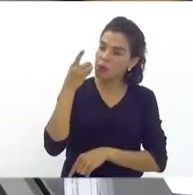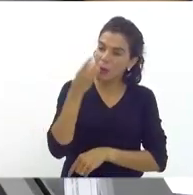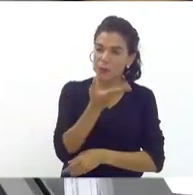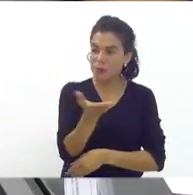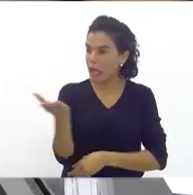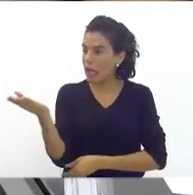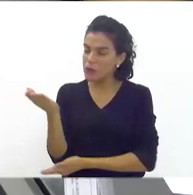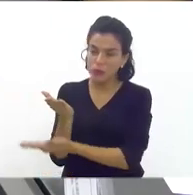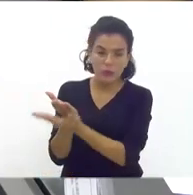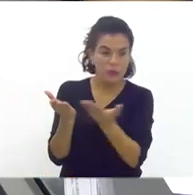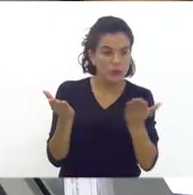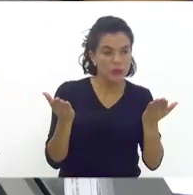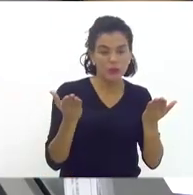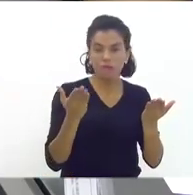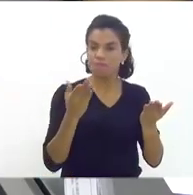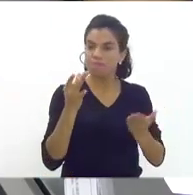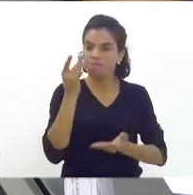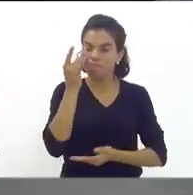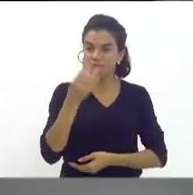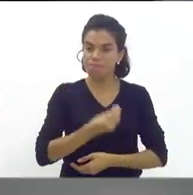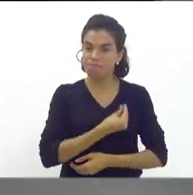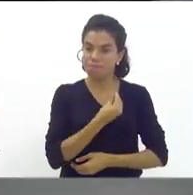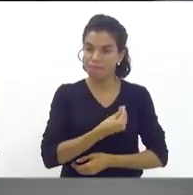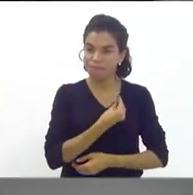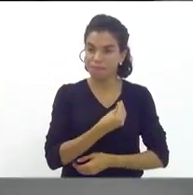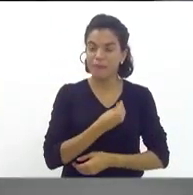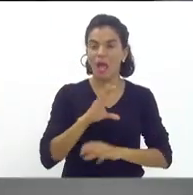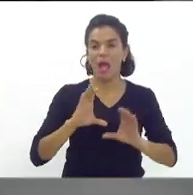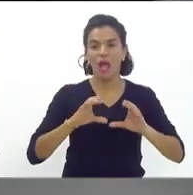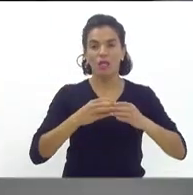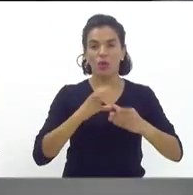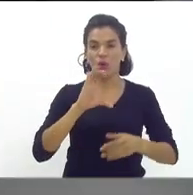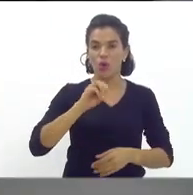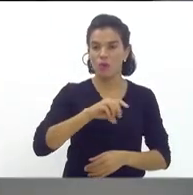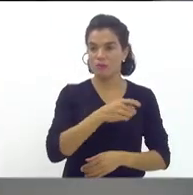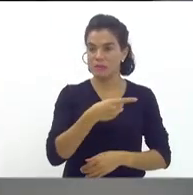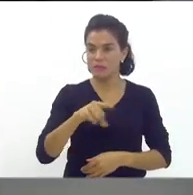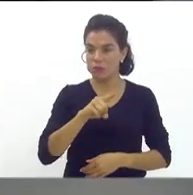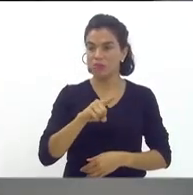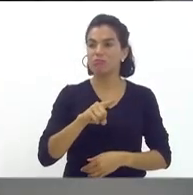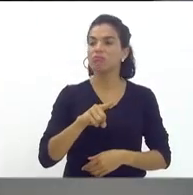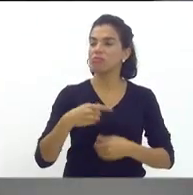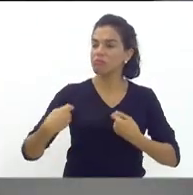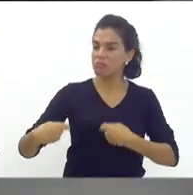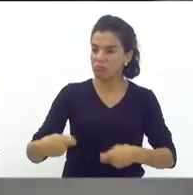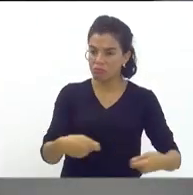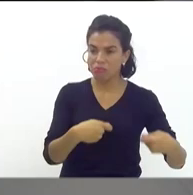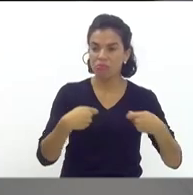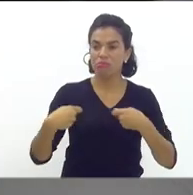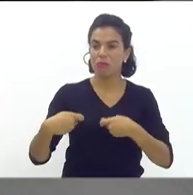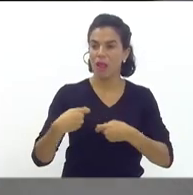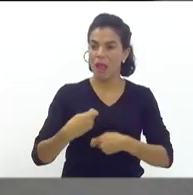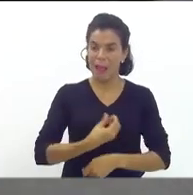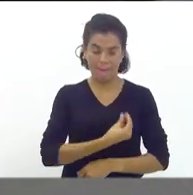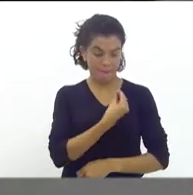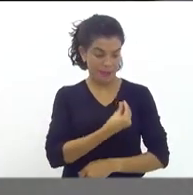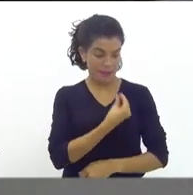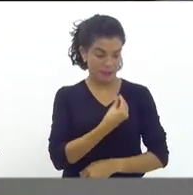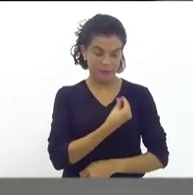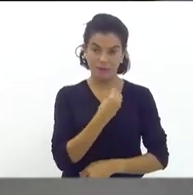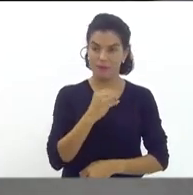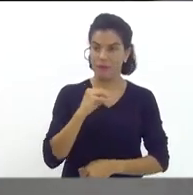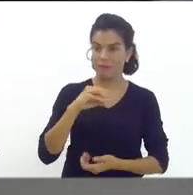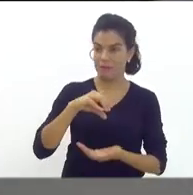todas as sessões todas as reuniões todas as comissões que seja necessário a presença da agência